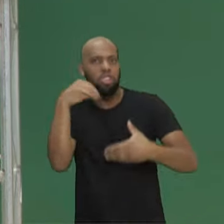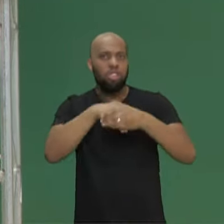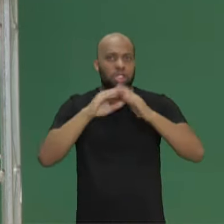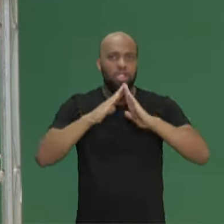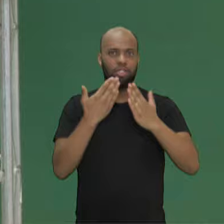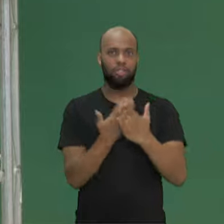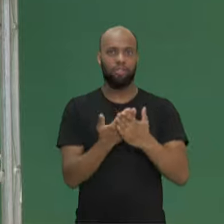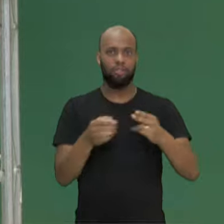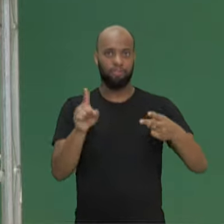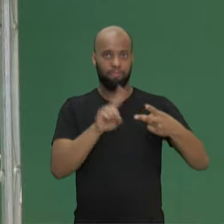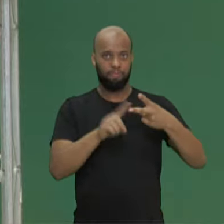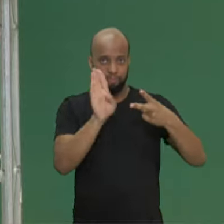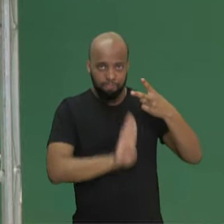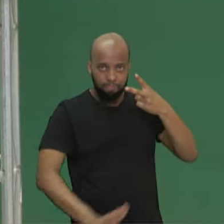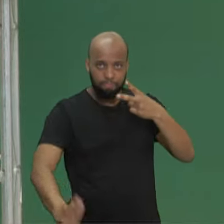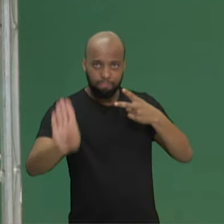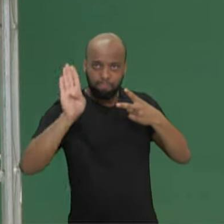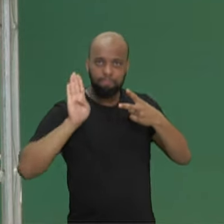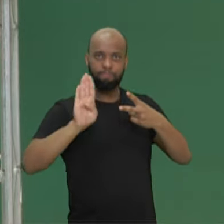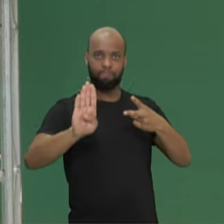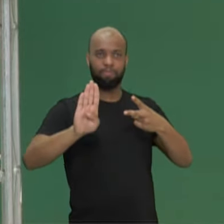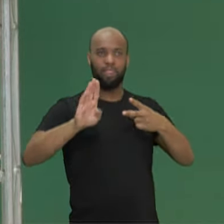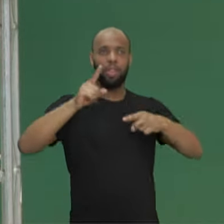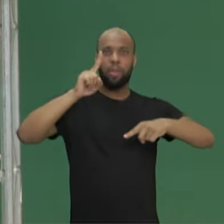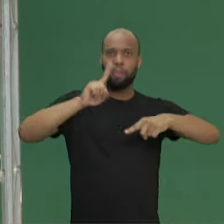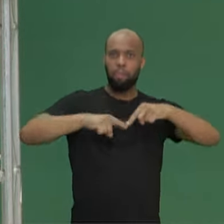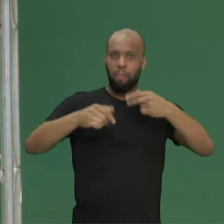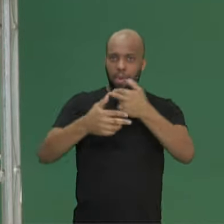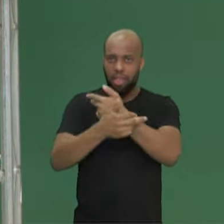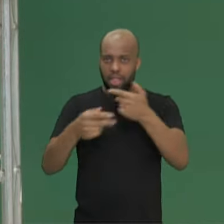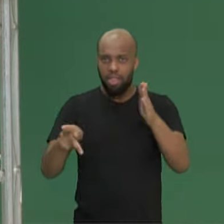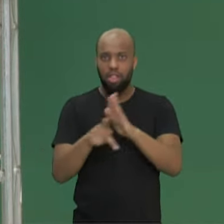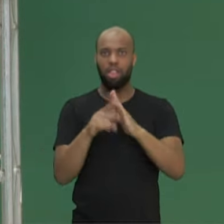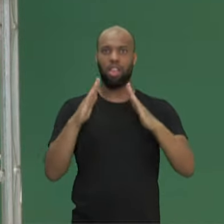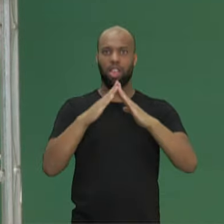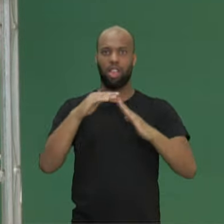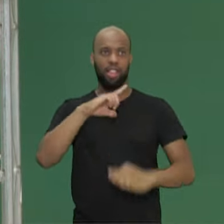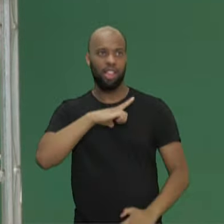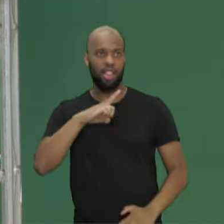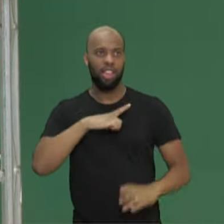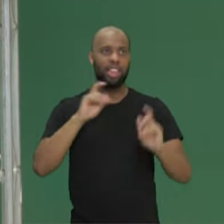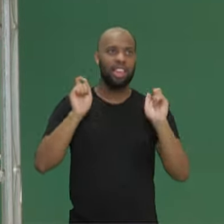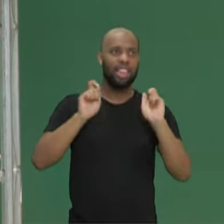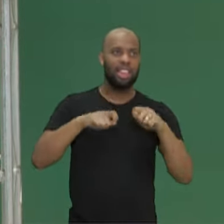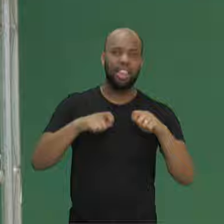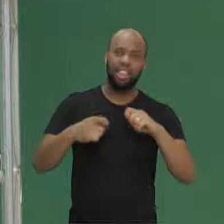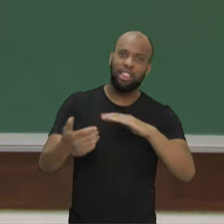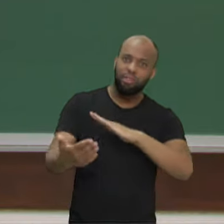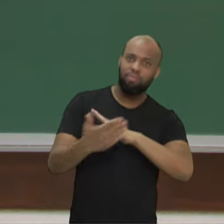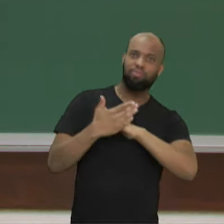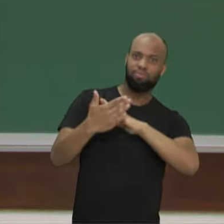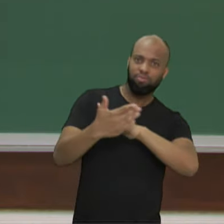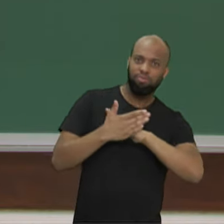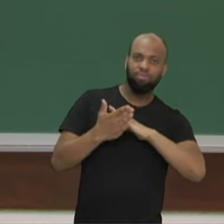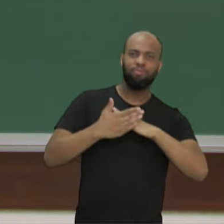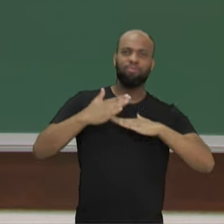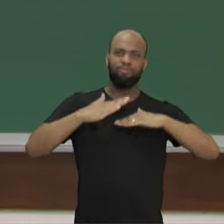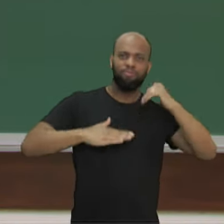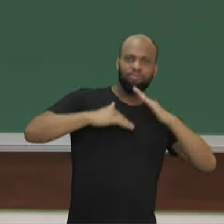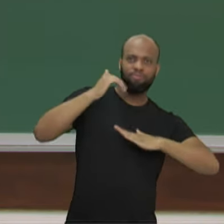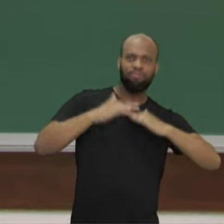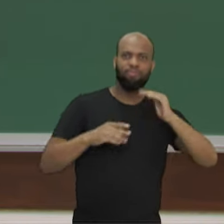utilizadas. Letra B, materiais caseiros que possam auxiliar nas